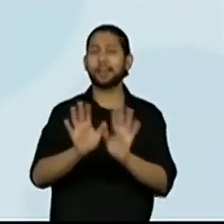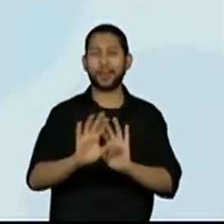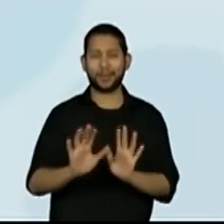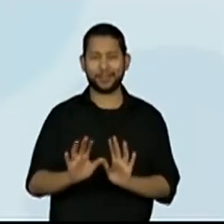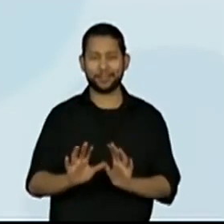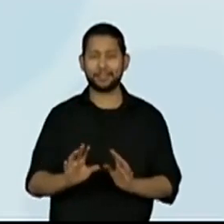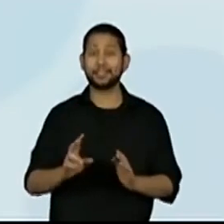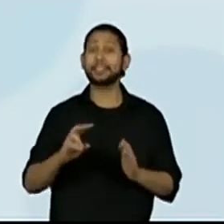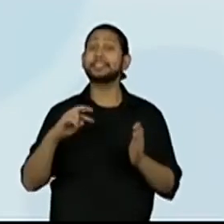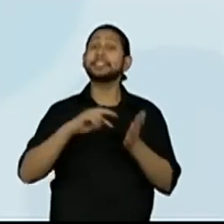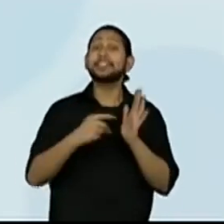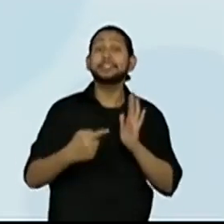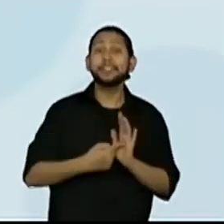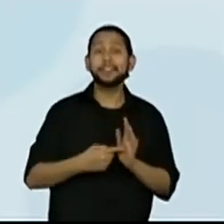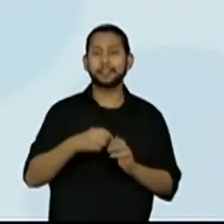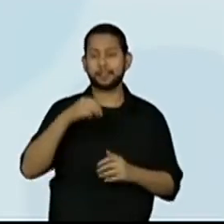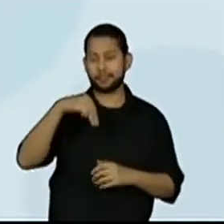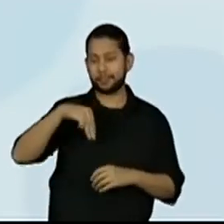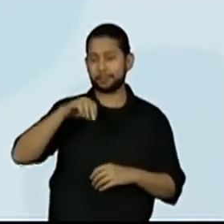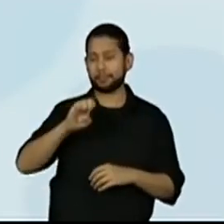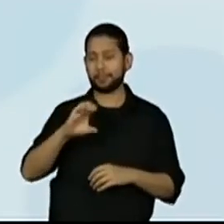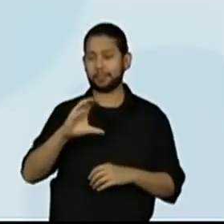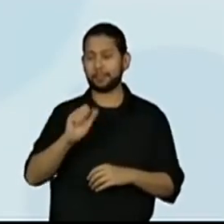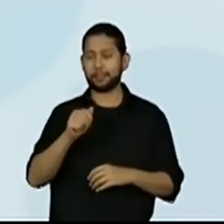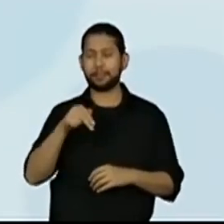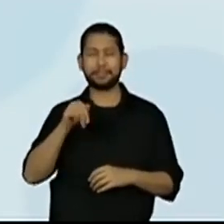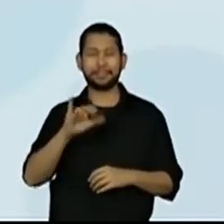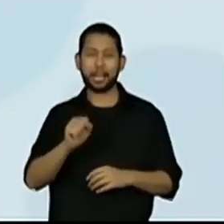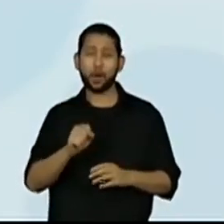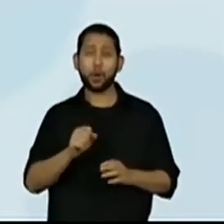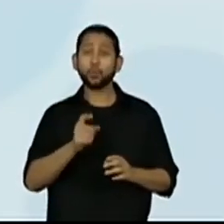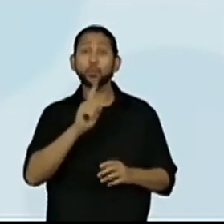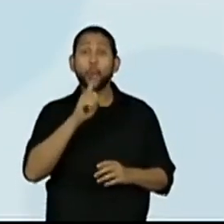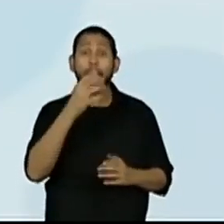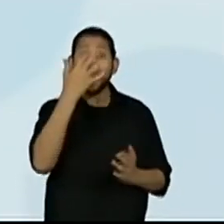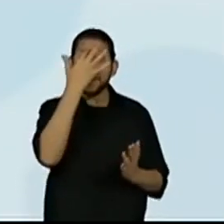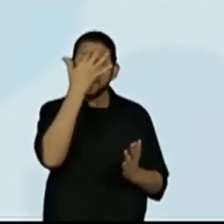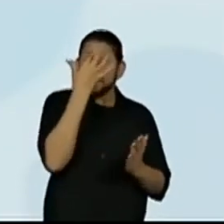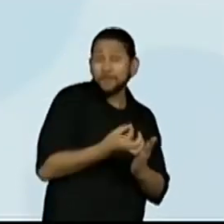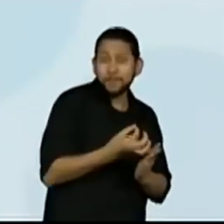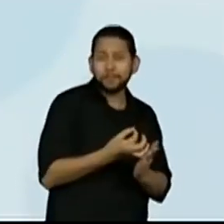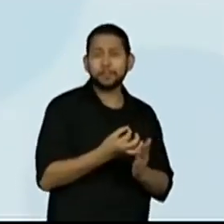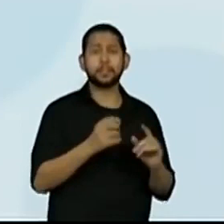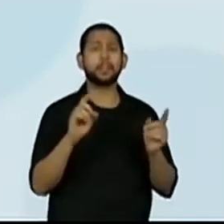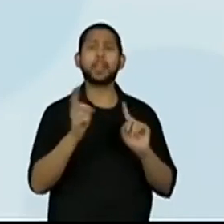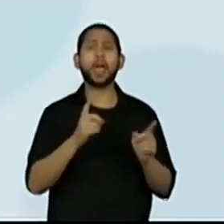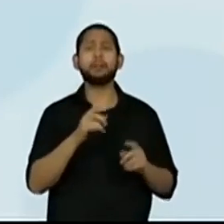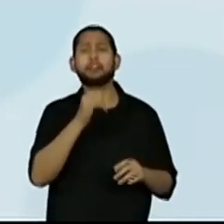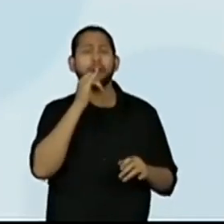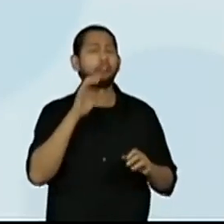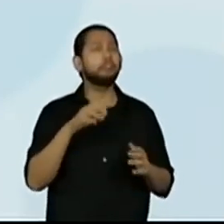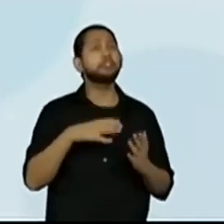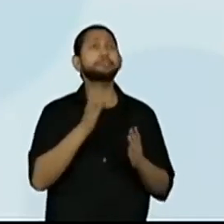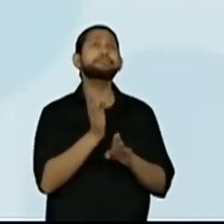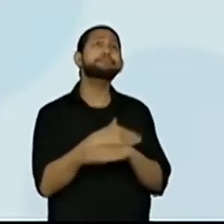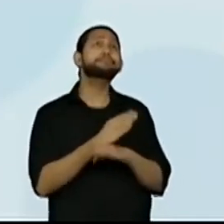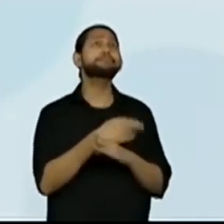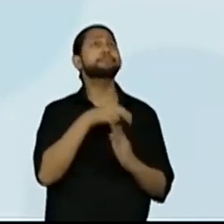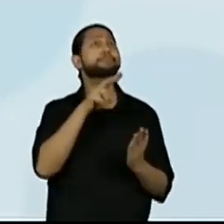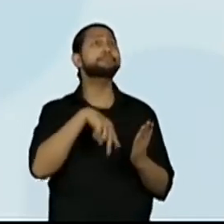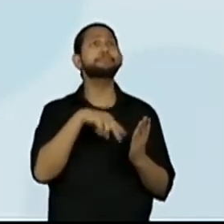O foco não é a compreensão, mas veja bem, não quer dizer que seja uma leitura desinteressada, não é